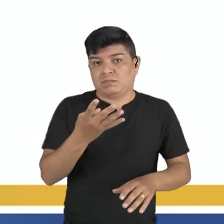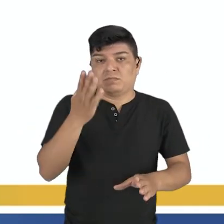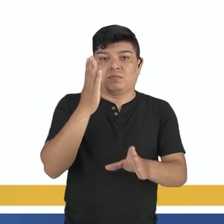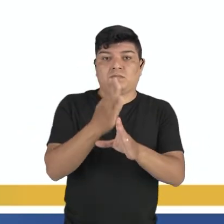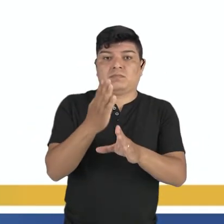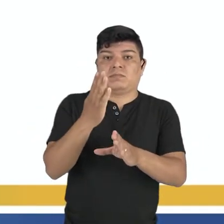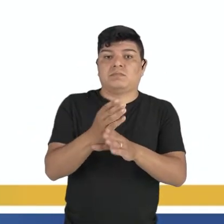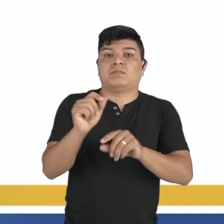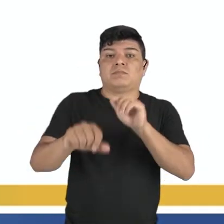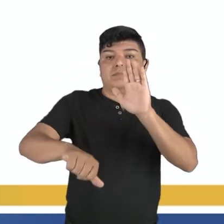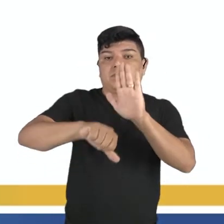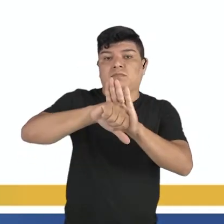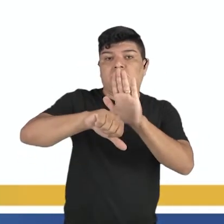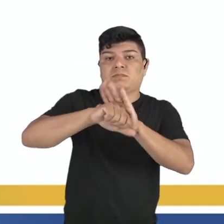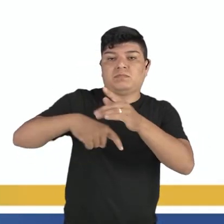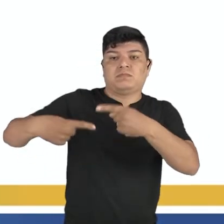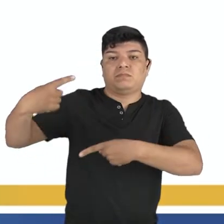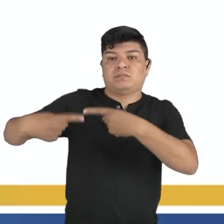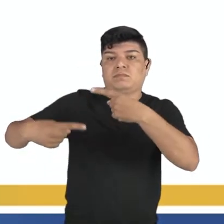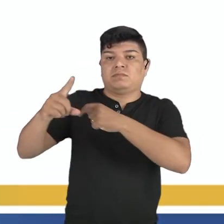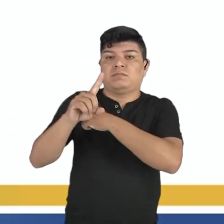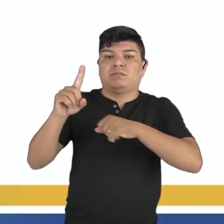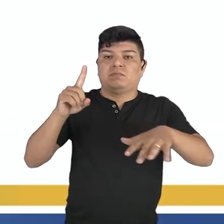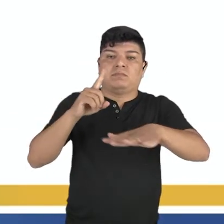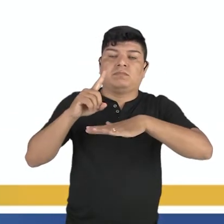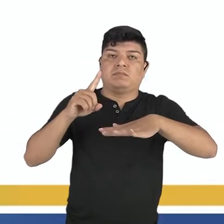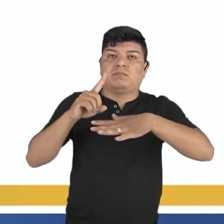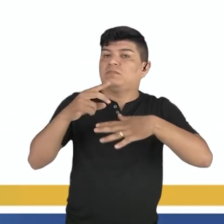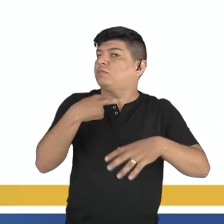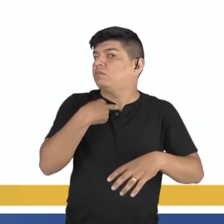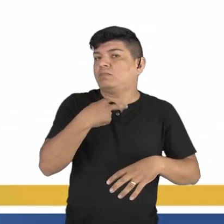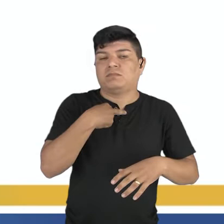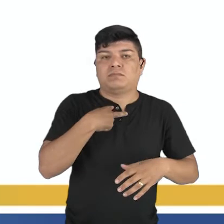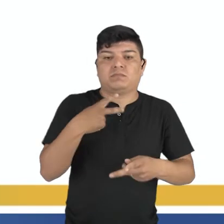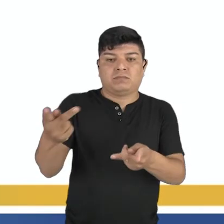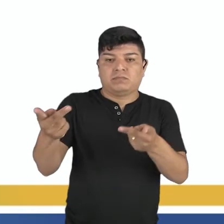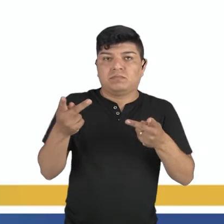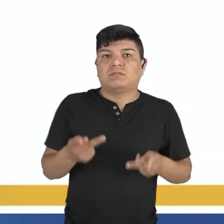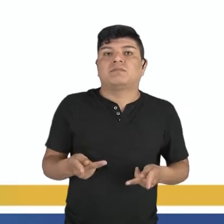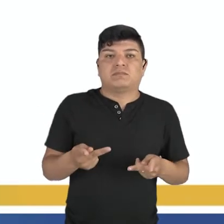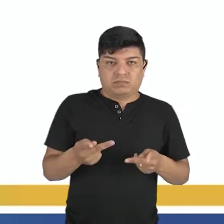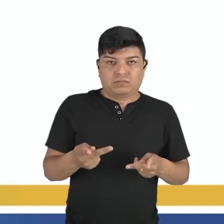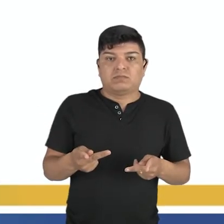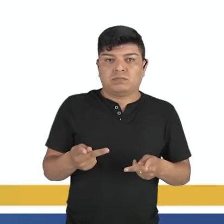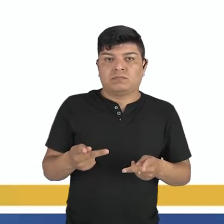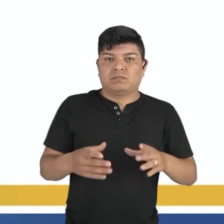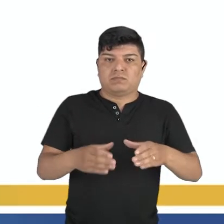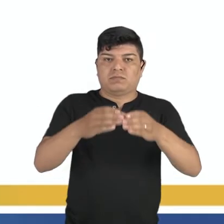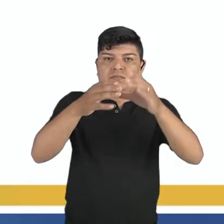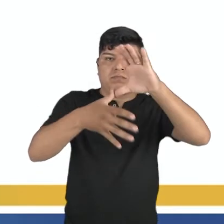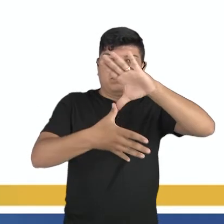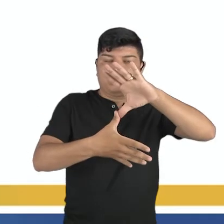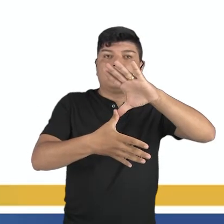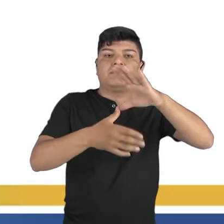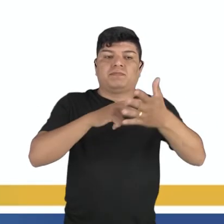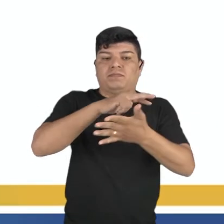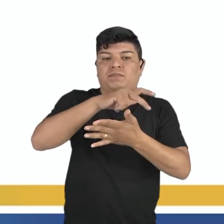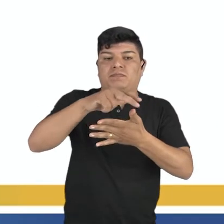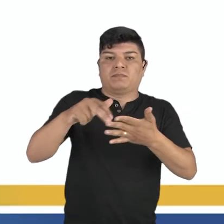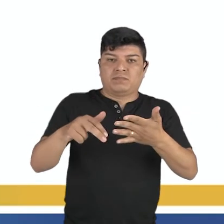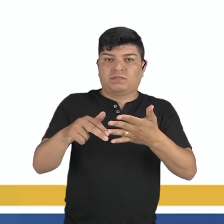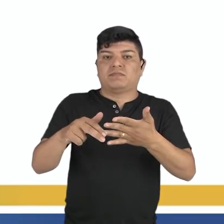crises políticas e sociais no país, não teriam condições de receber o torneio. Inclusive, várias partidas